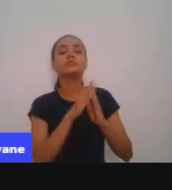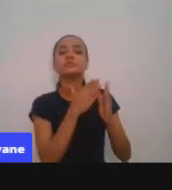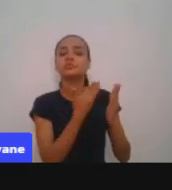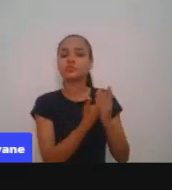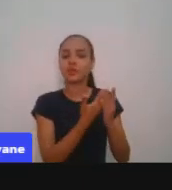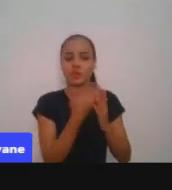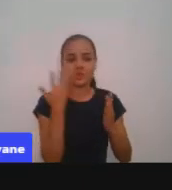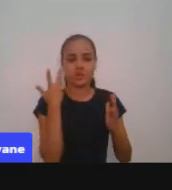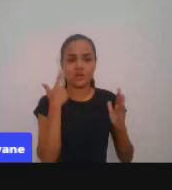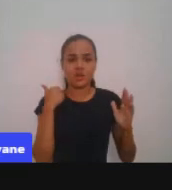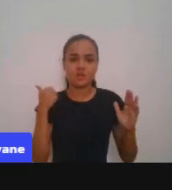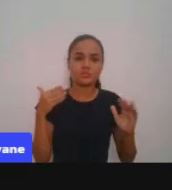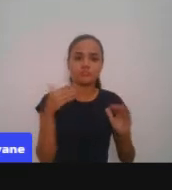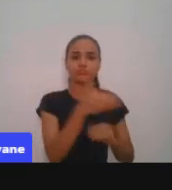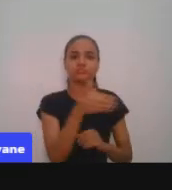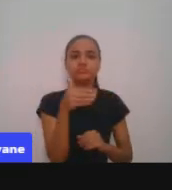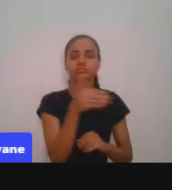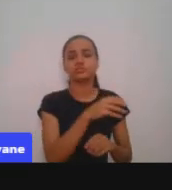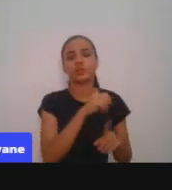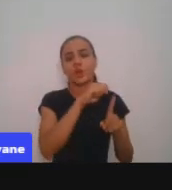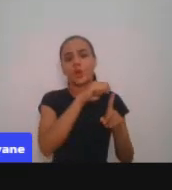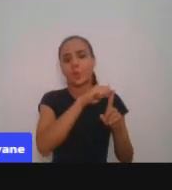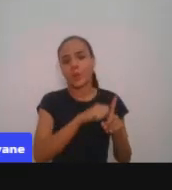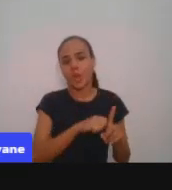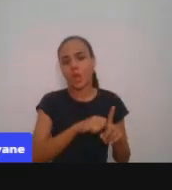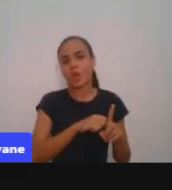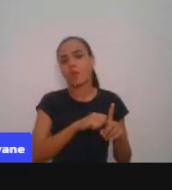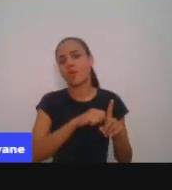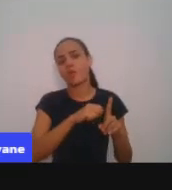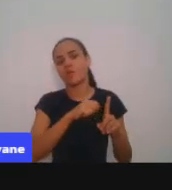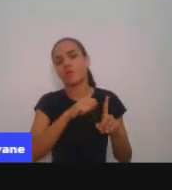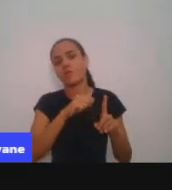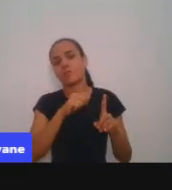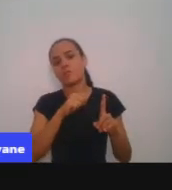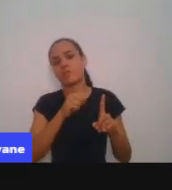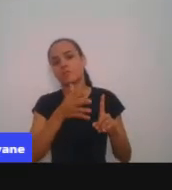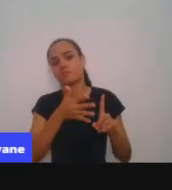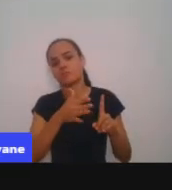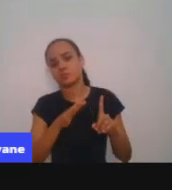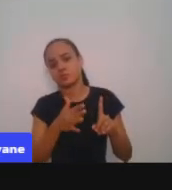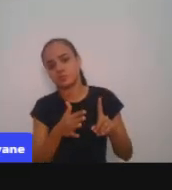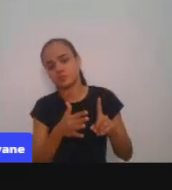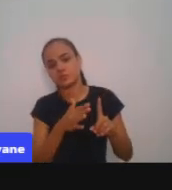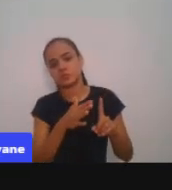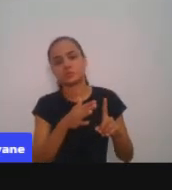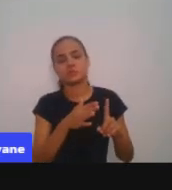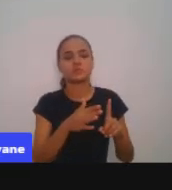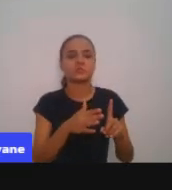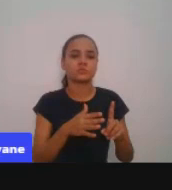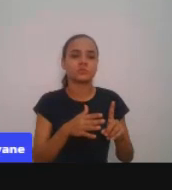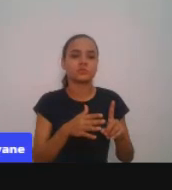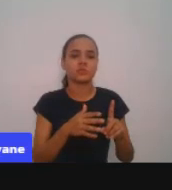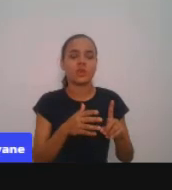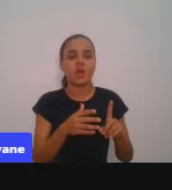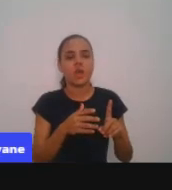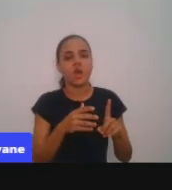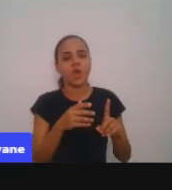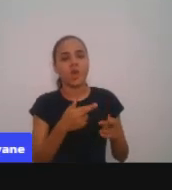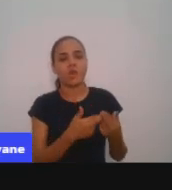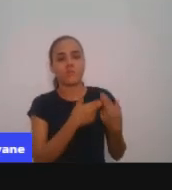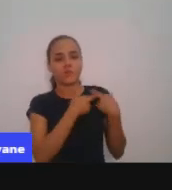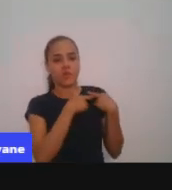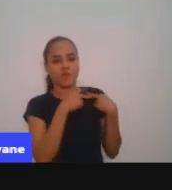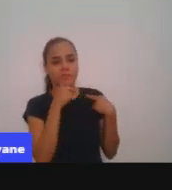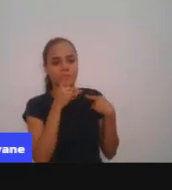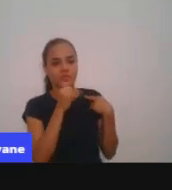mês e meio, mais ou menos, e de repente o pai e a mãe falam, olha, o responsável diz, não vai mais poder ir para a escola por enquanto,